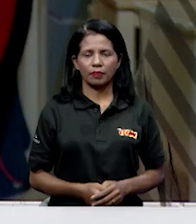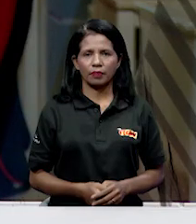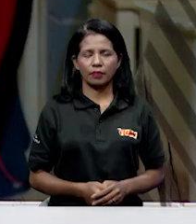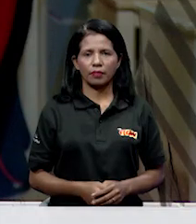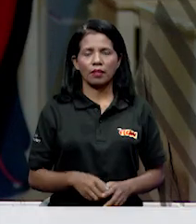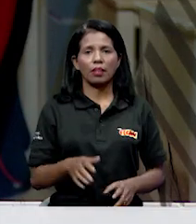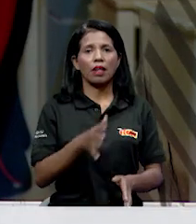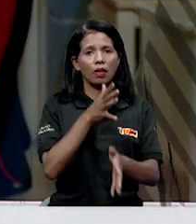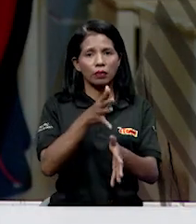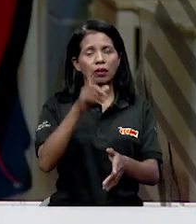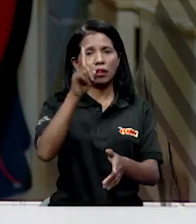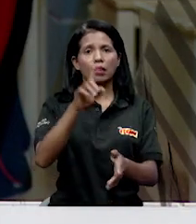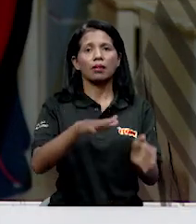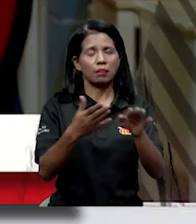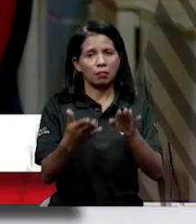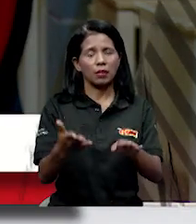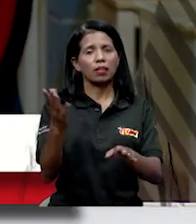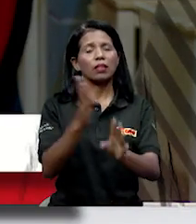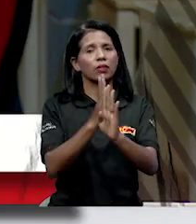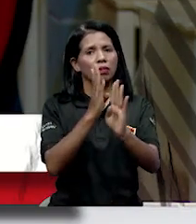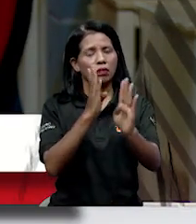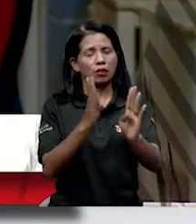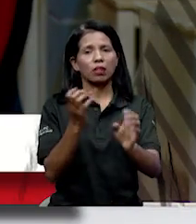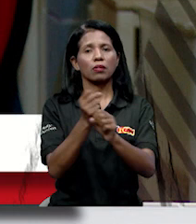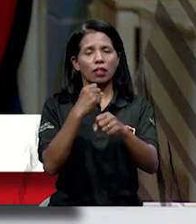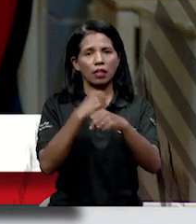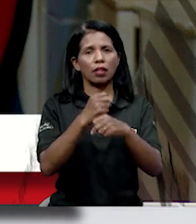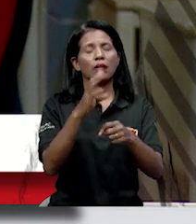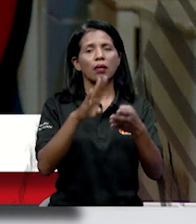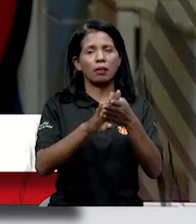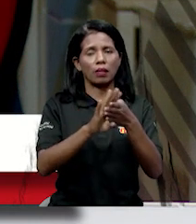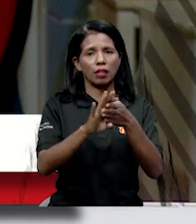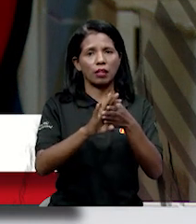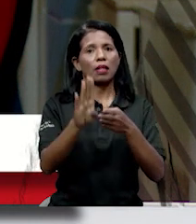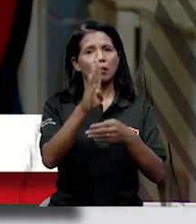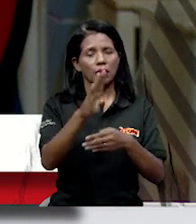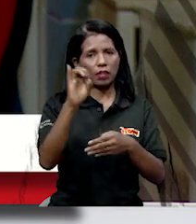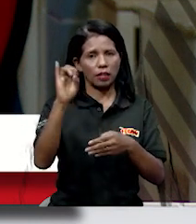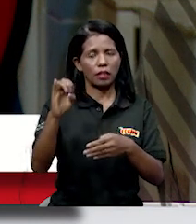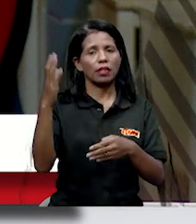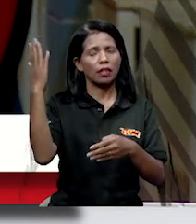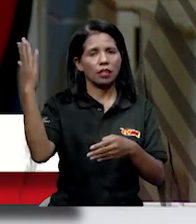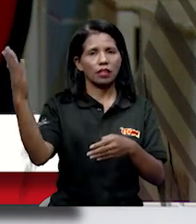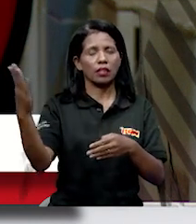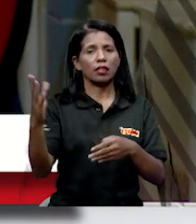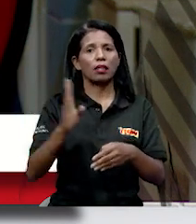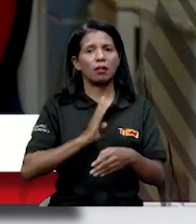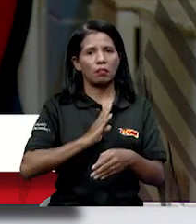Mendoza e della Convida, Rafa informa o de trata certidão batismo RTLI e a notariado